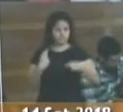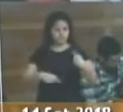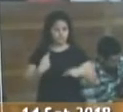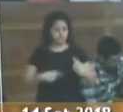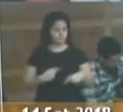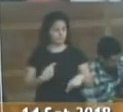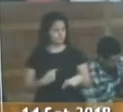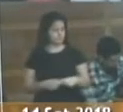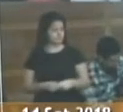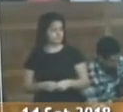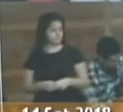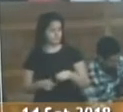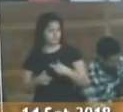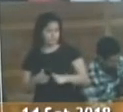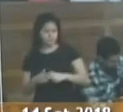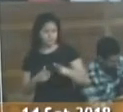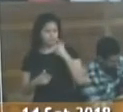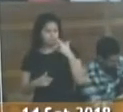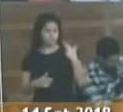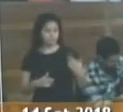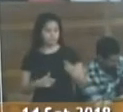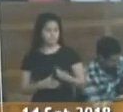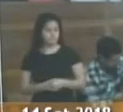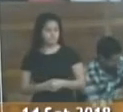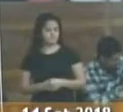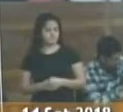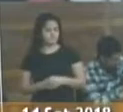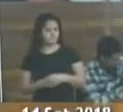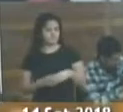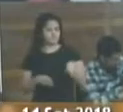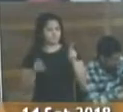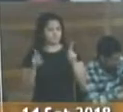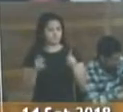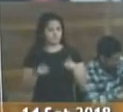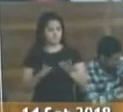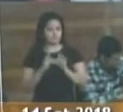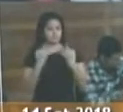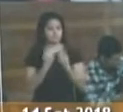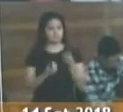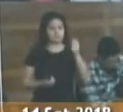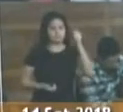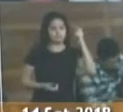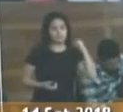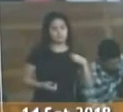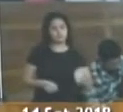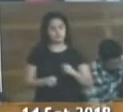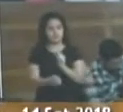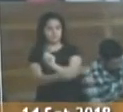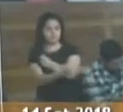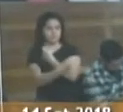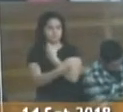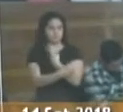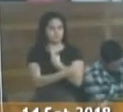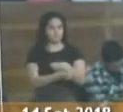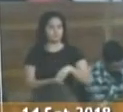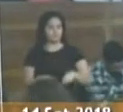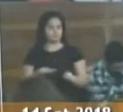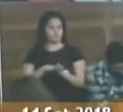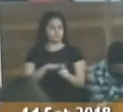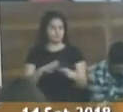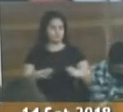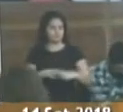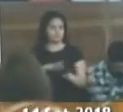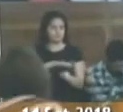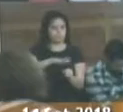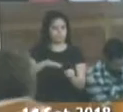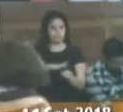públicas, problemas comuns dos povos tradicionais, dos quilombolas, dos indígenas, dos caiçaras, dos